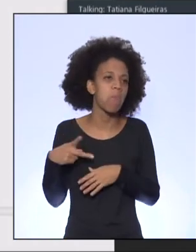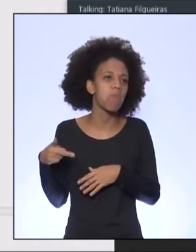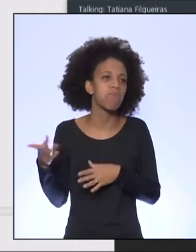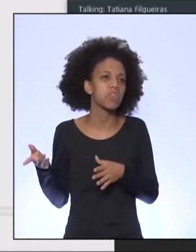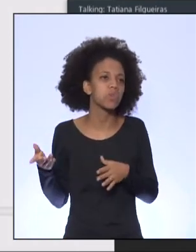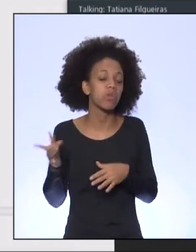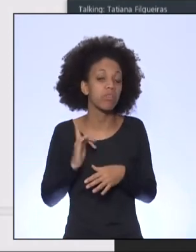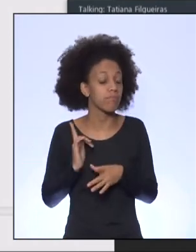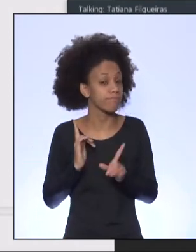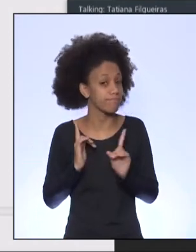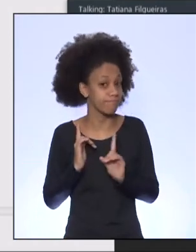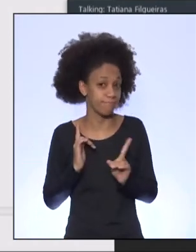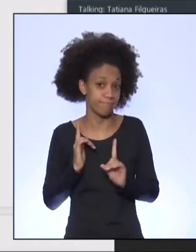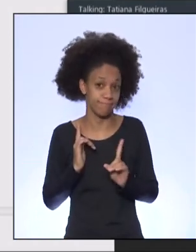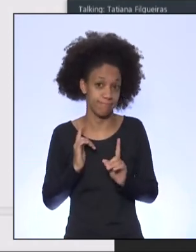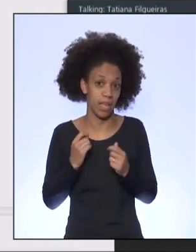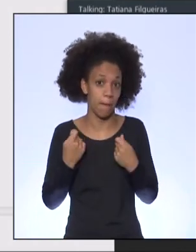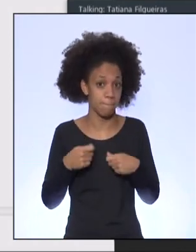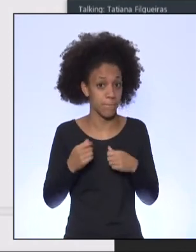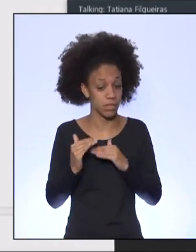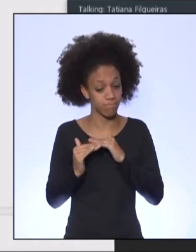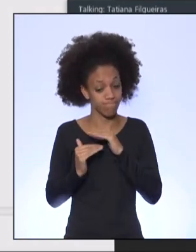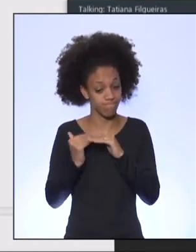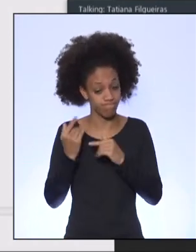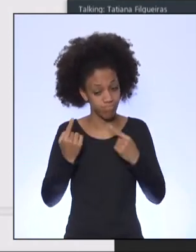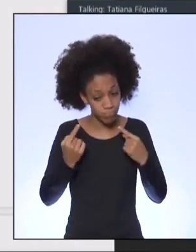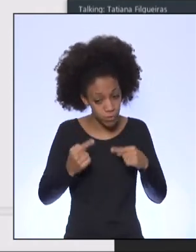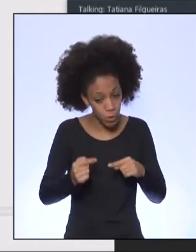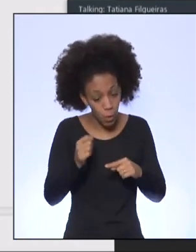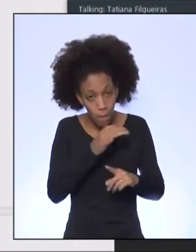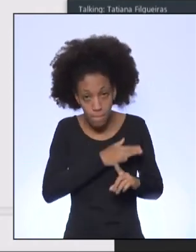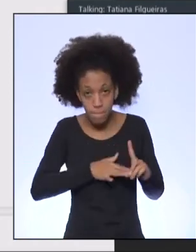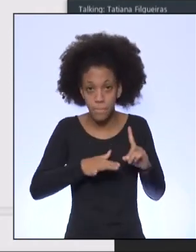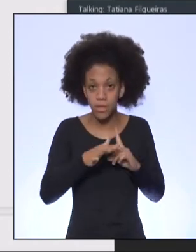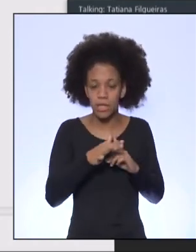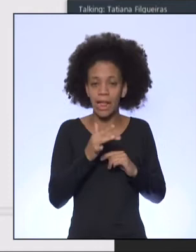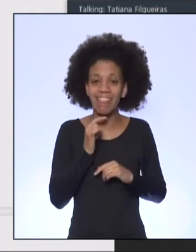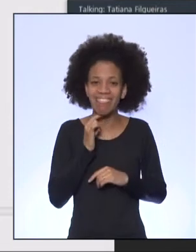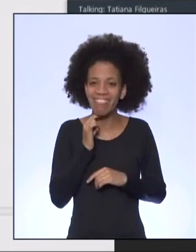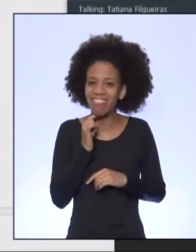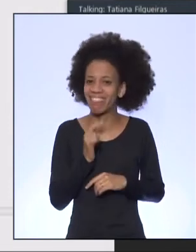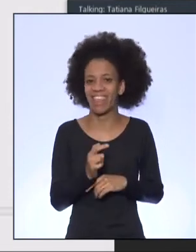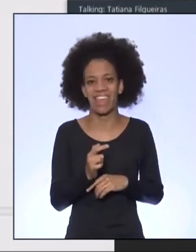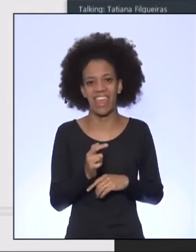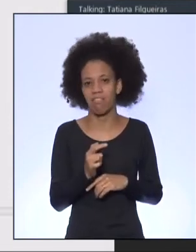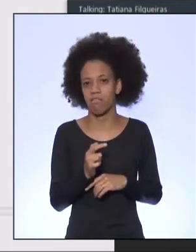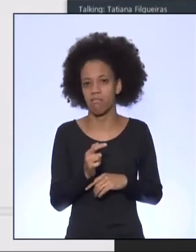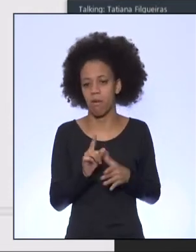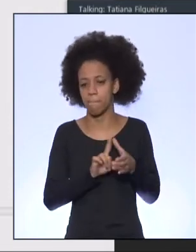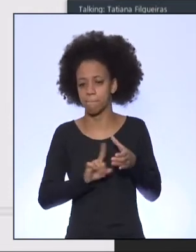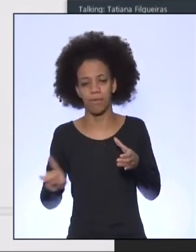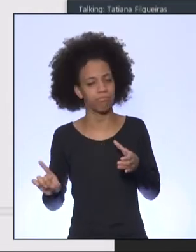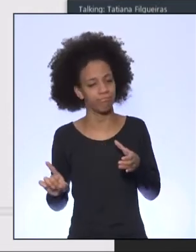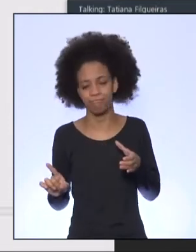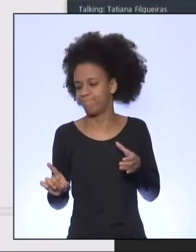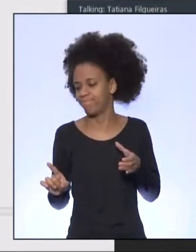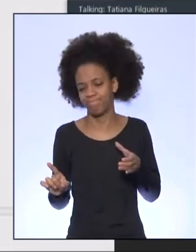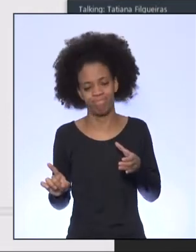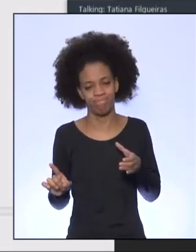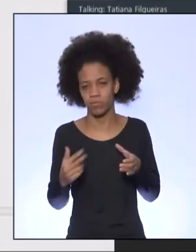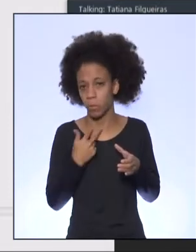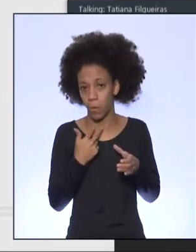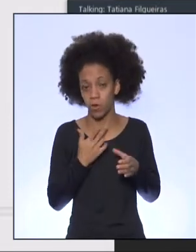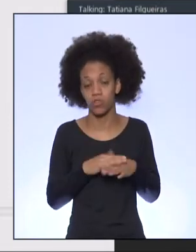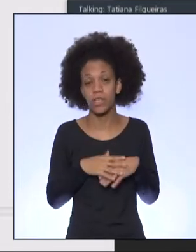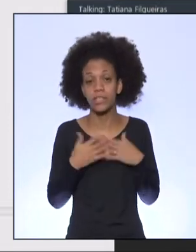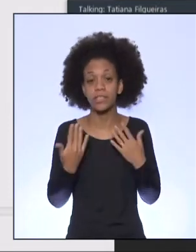tenham. Isso precisa ser desenvolvido em forma de política pública. Ninguém pode ficar de fora, né? E o tripé que o Instituto usa